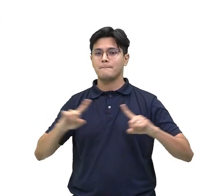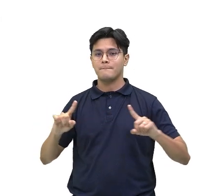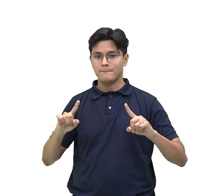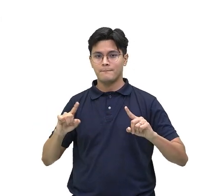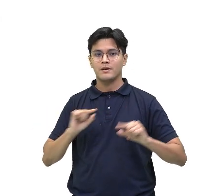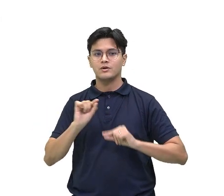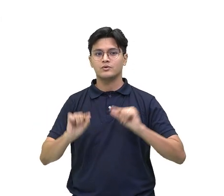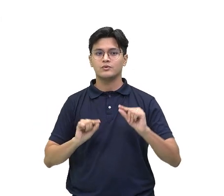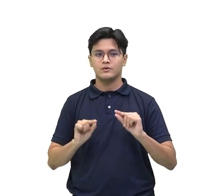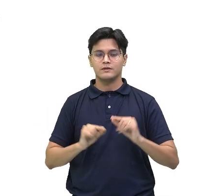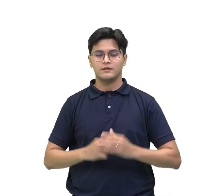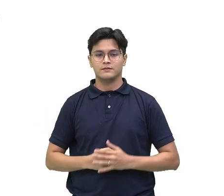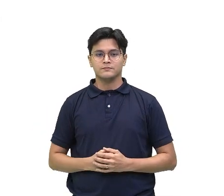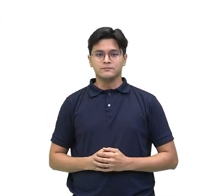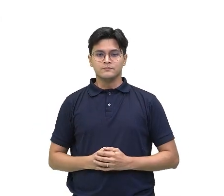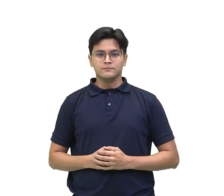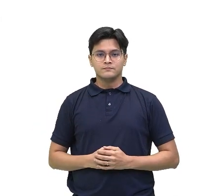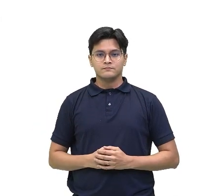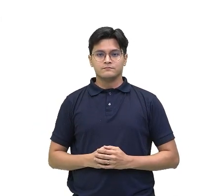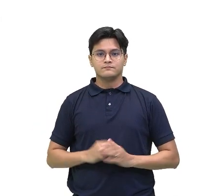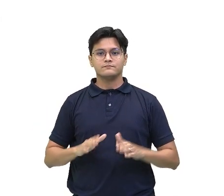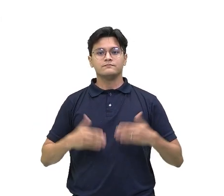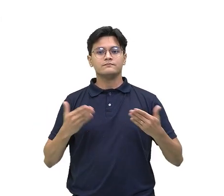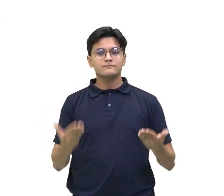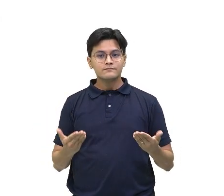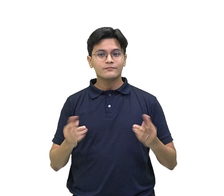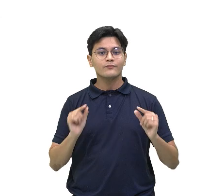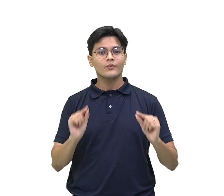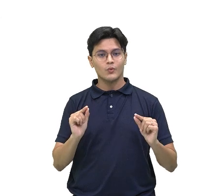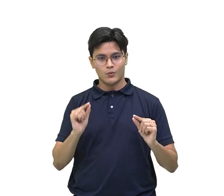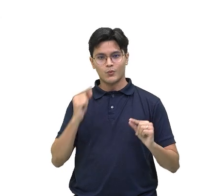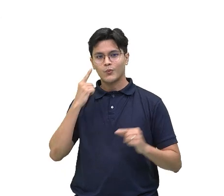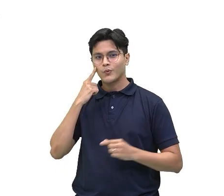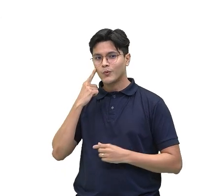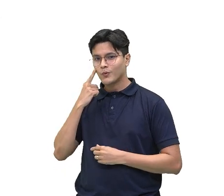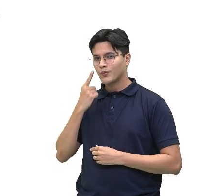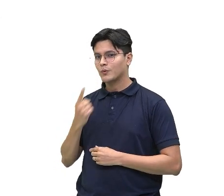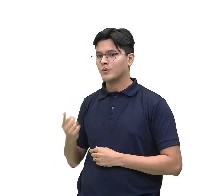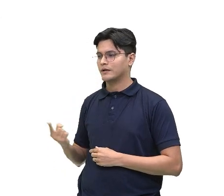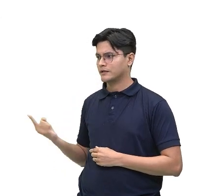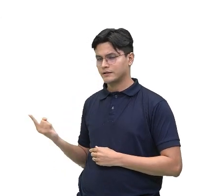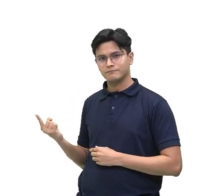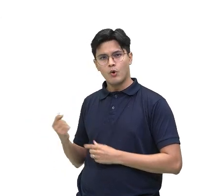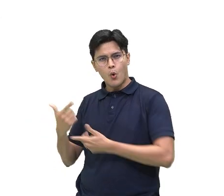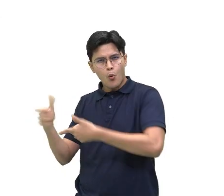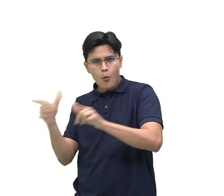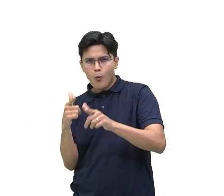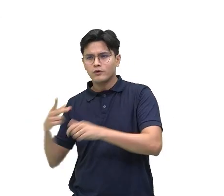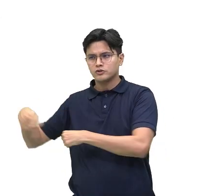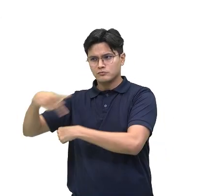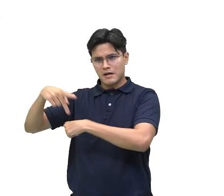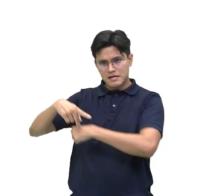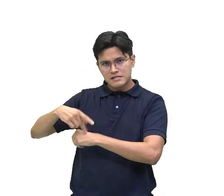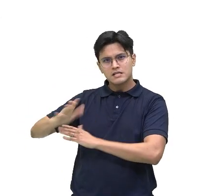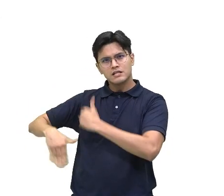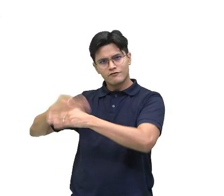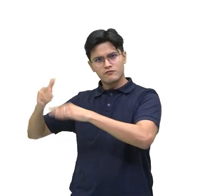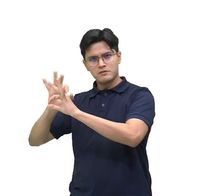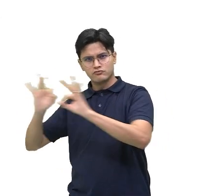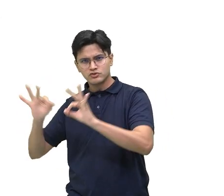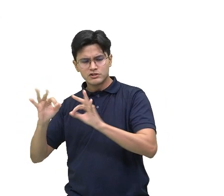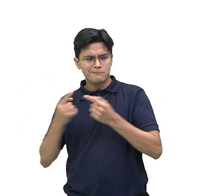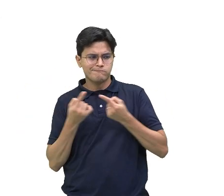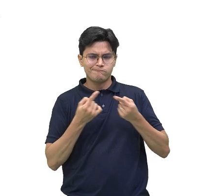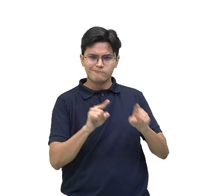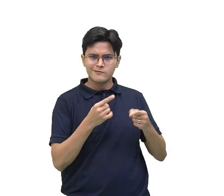organizações internacionais financeiras, elas vão ser fortemente criticadas por esses países em desenvolvimento. Então, é por